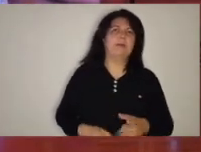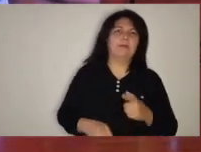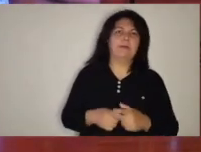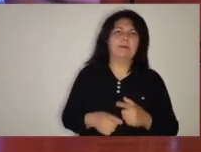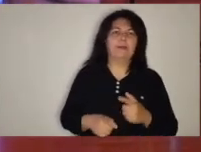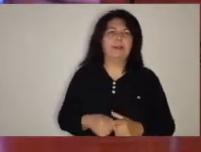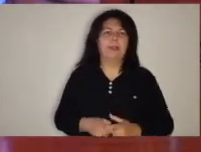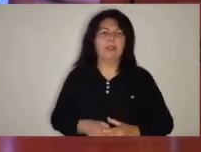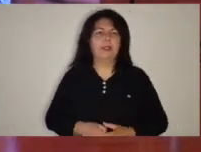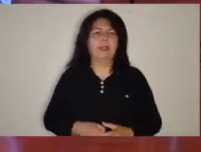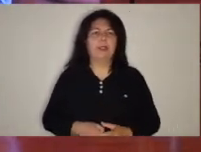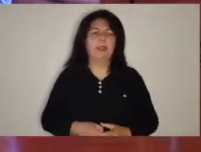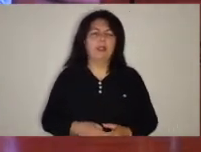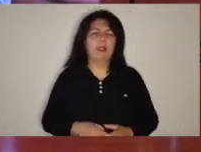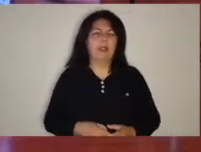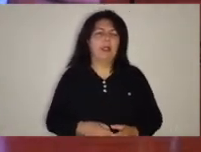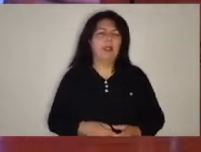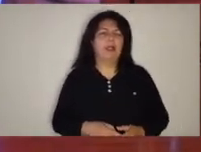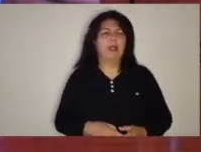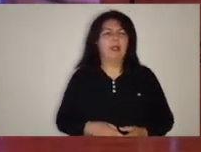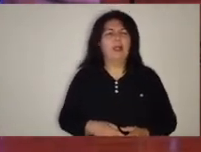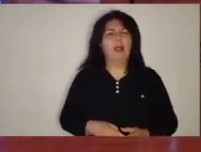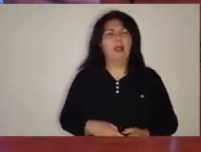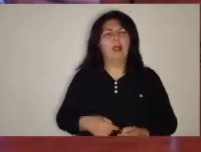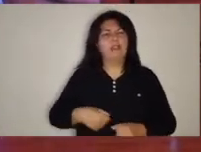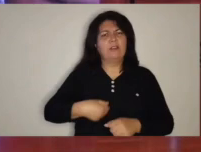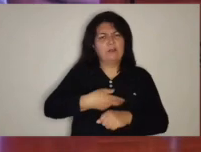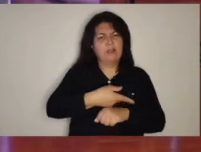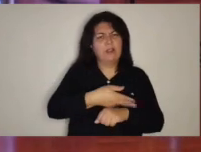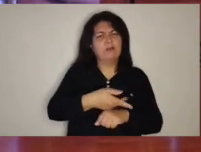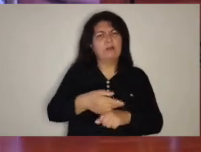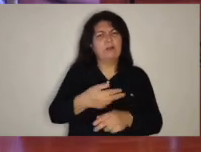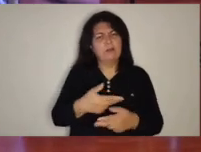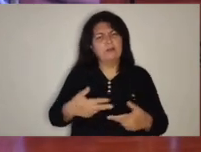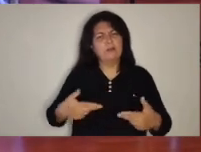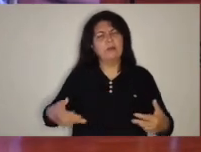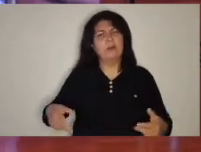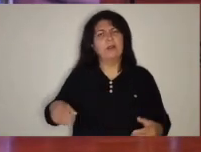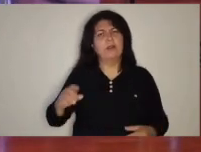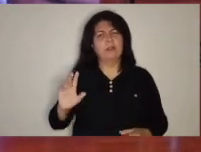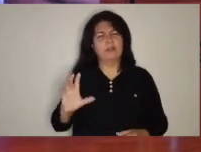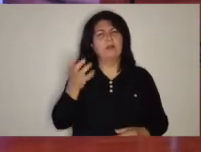Porque a gente está vendo as notícias, as coisas acontecendo.